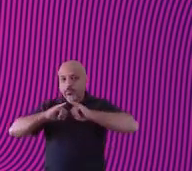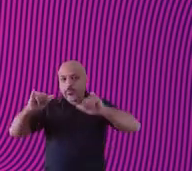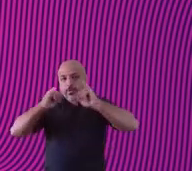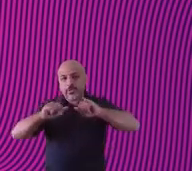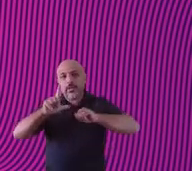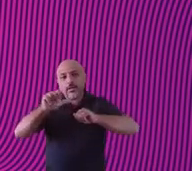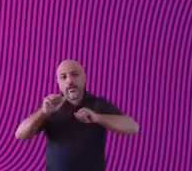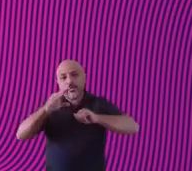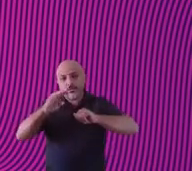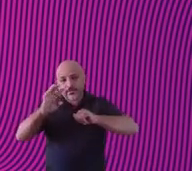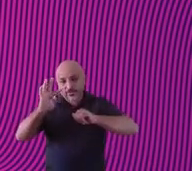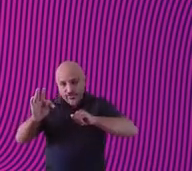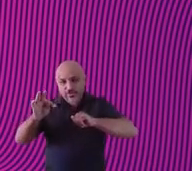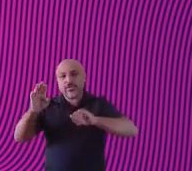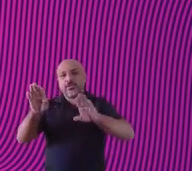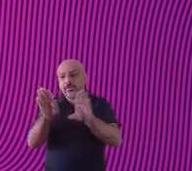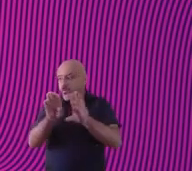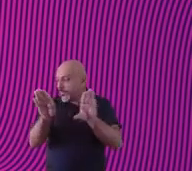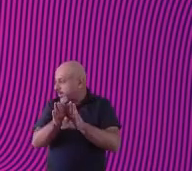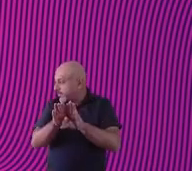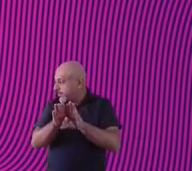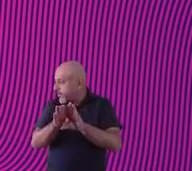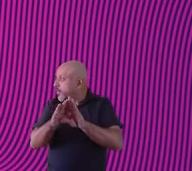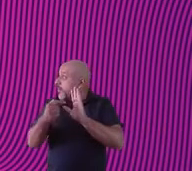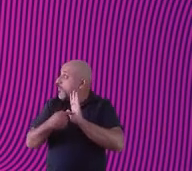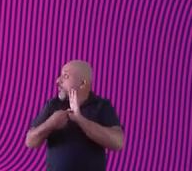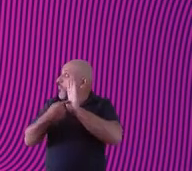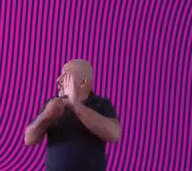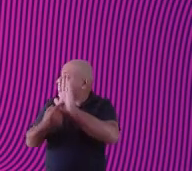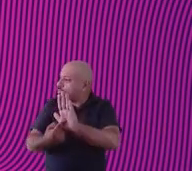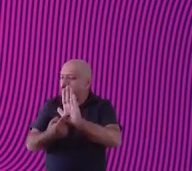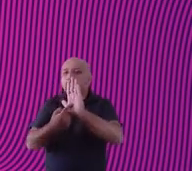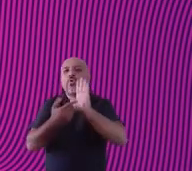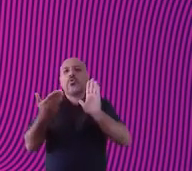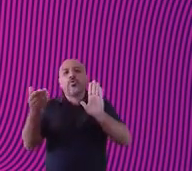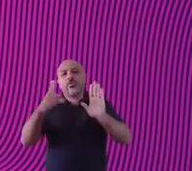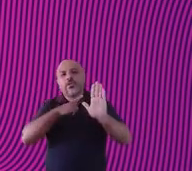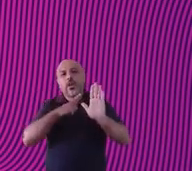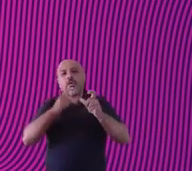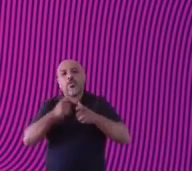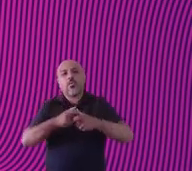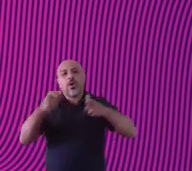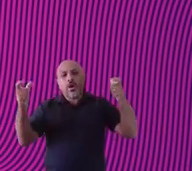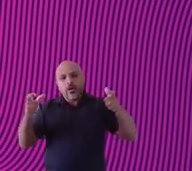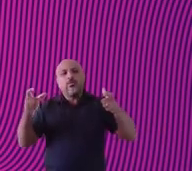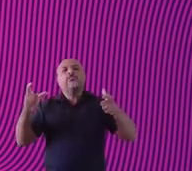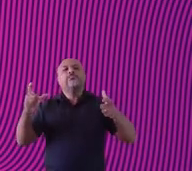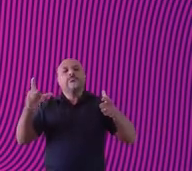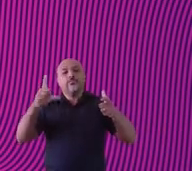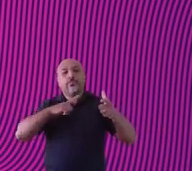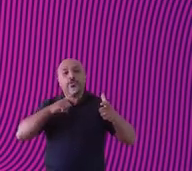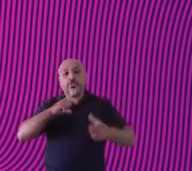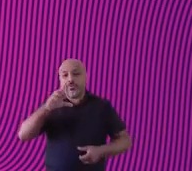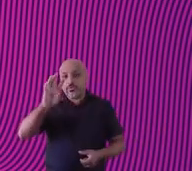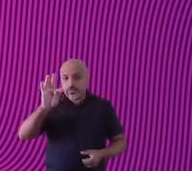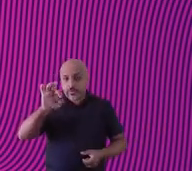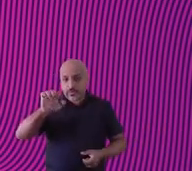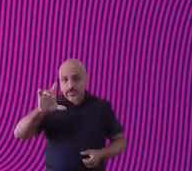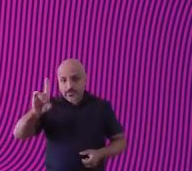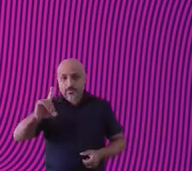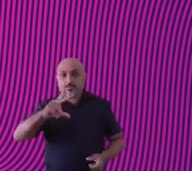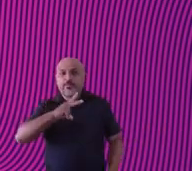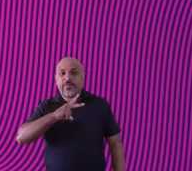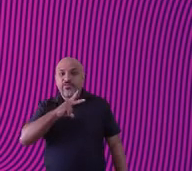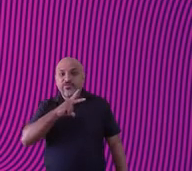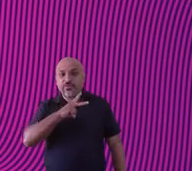lancetti né do pelo Michele cabo a patroa é tem um grau de evidência aí para o thunder particularmente